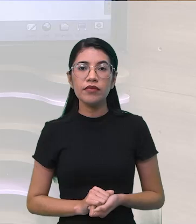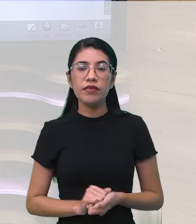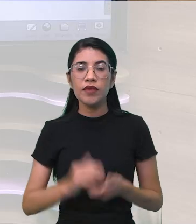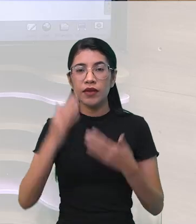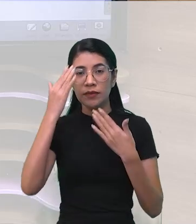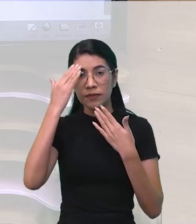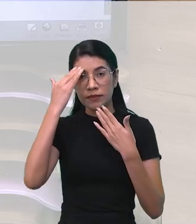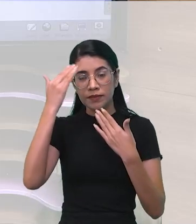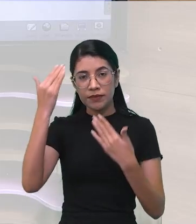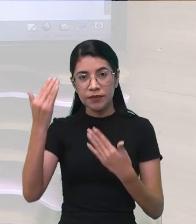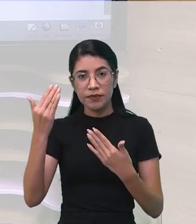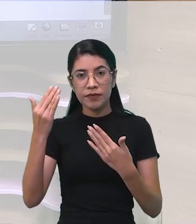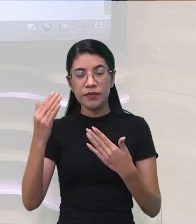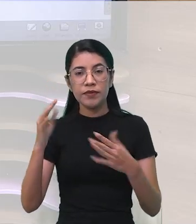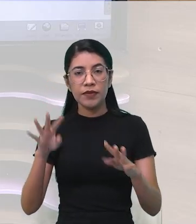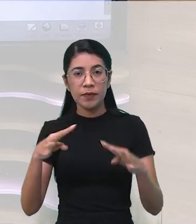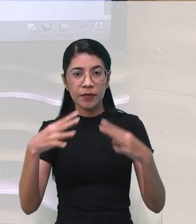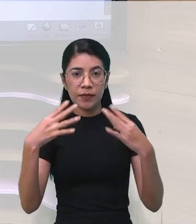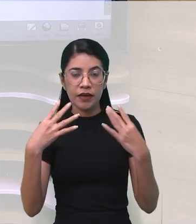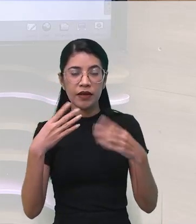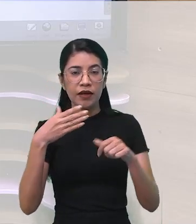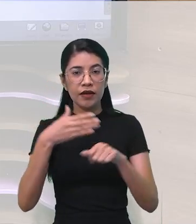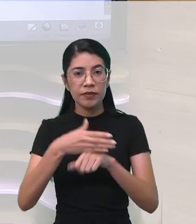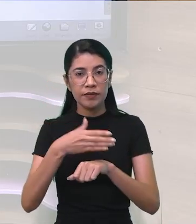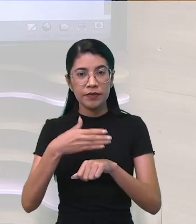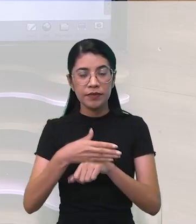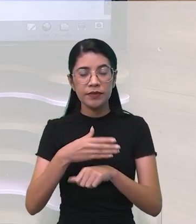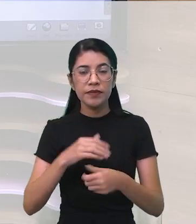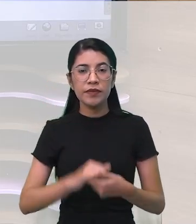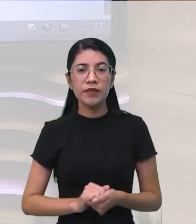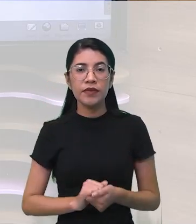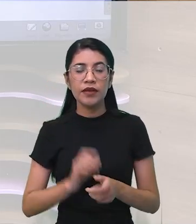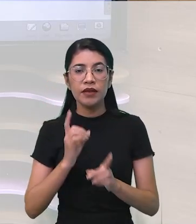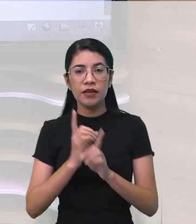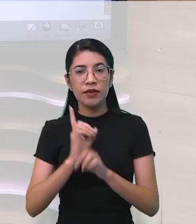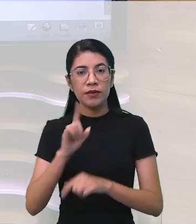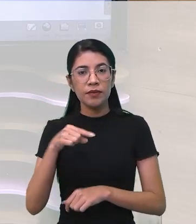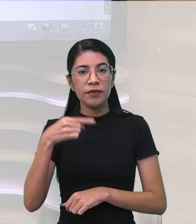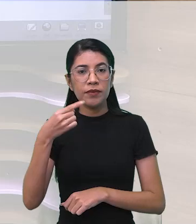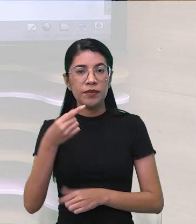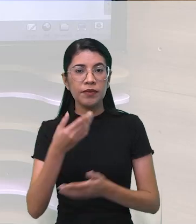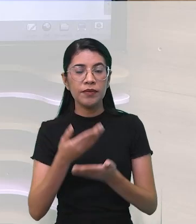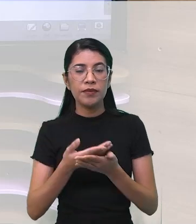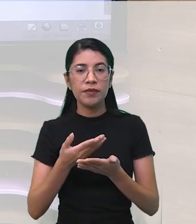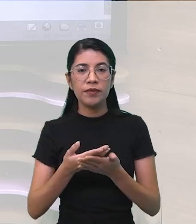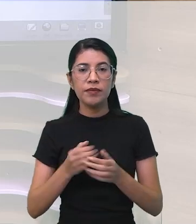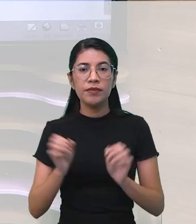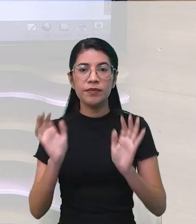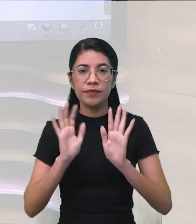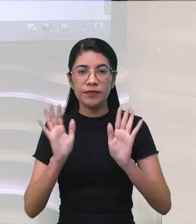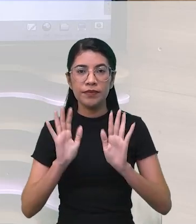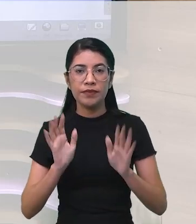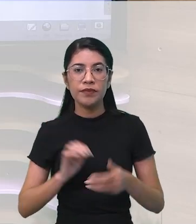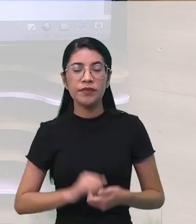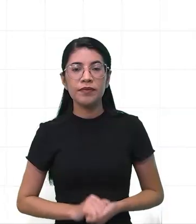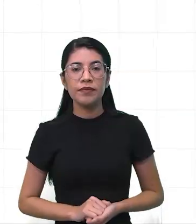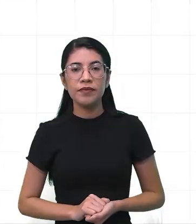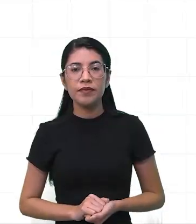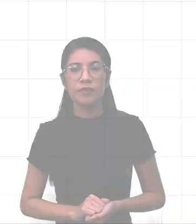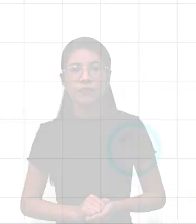Eu agradeço pela sua participação e a gente se encontra aqui numa próxima oportunidade. Até lá!